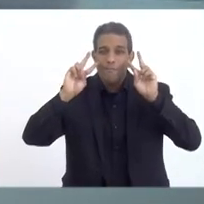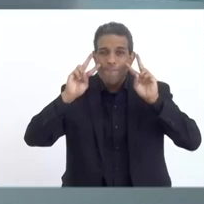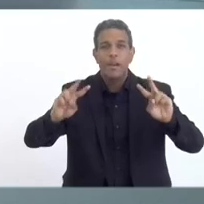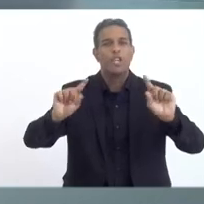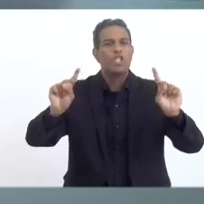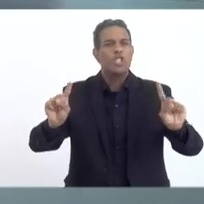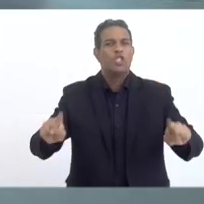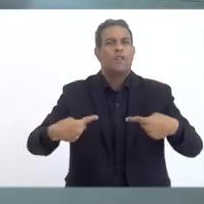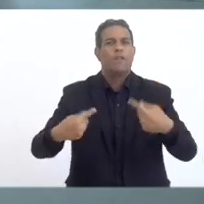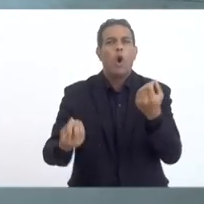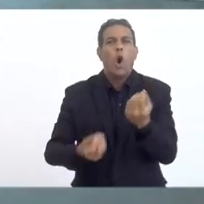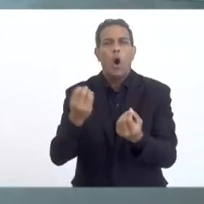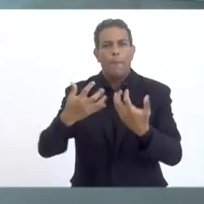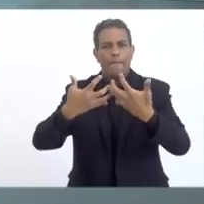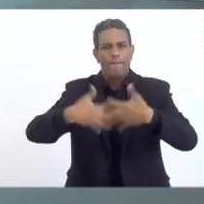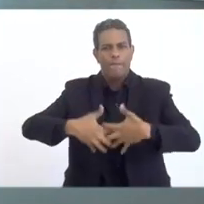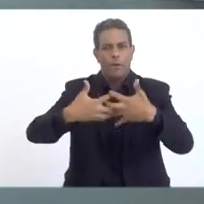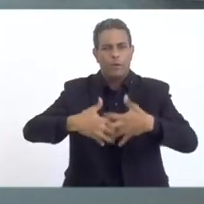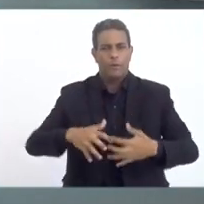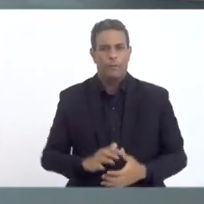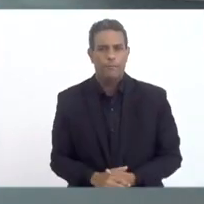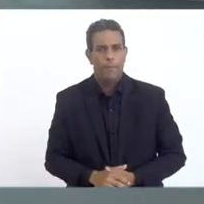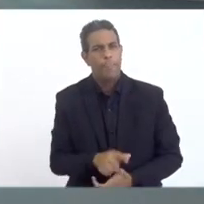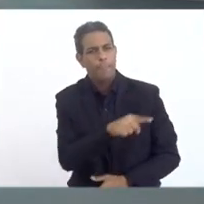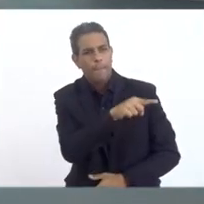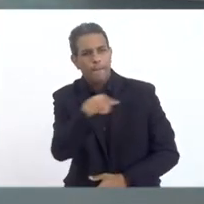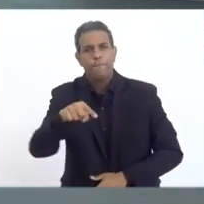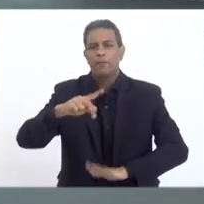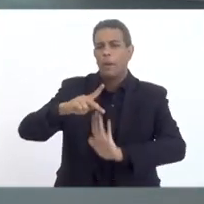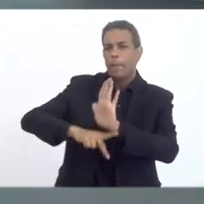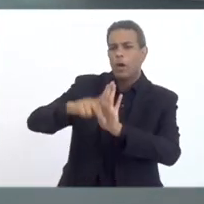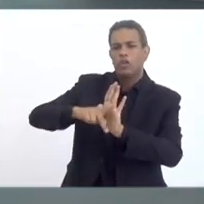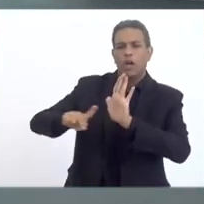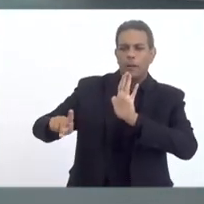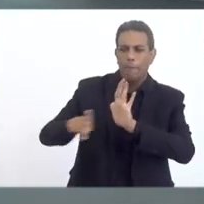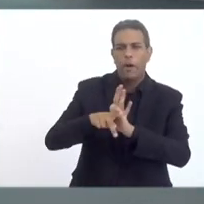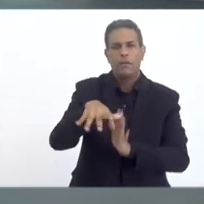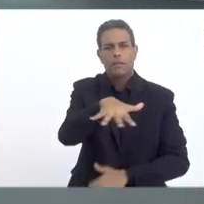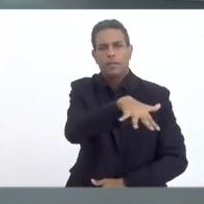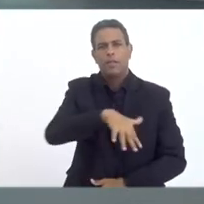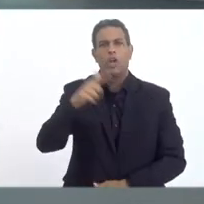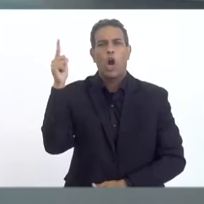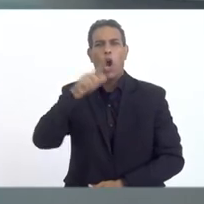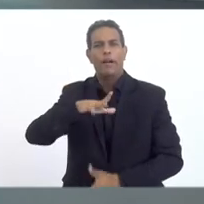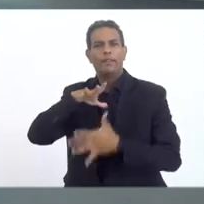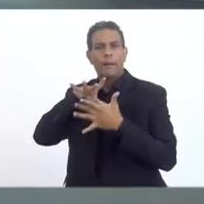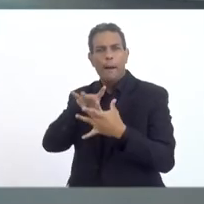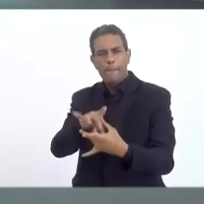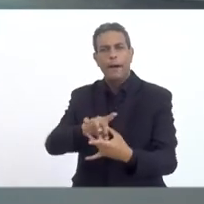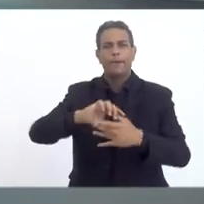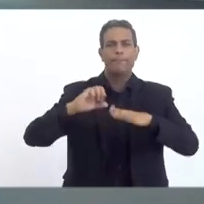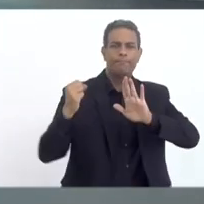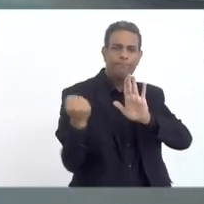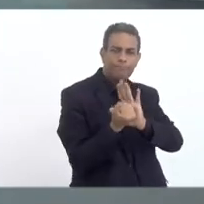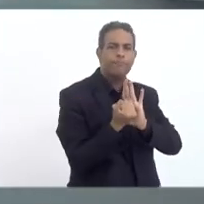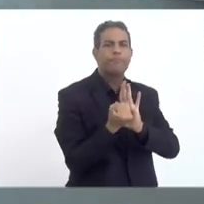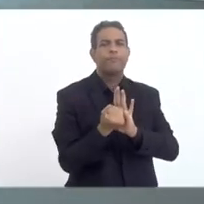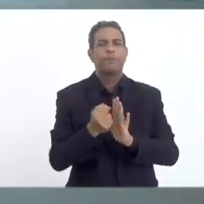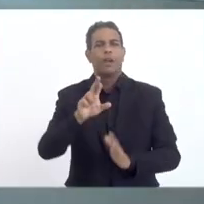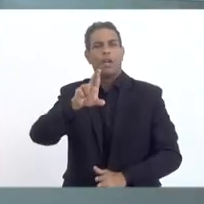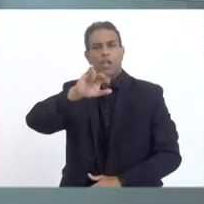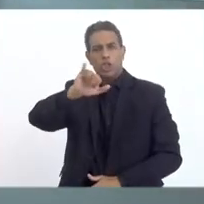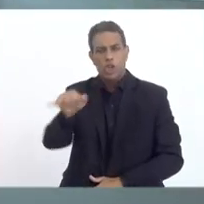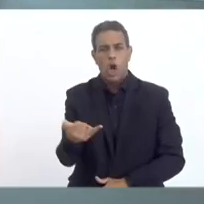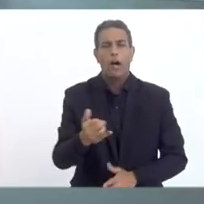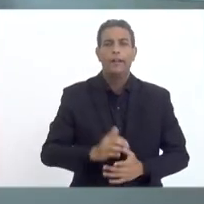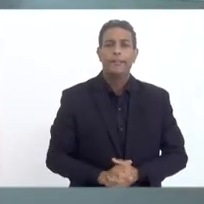desafios dessas funções. E todos os projetos estruturantes do Estado passam por nós. Pacto RJ, as políticas públicas